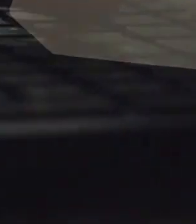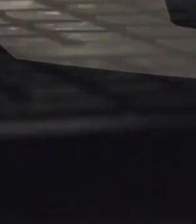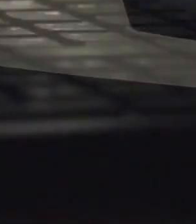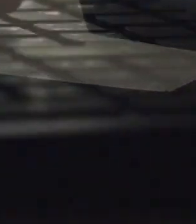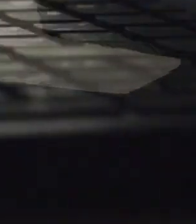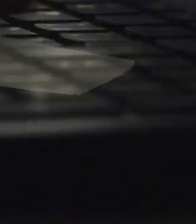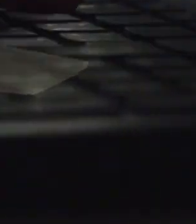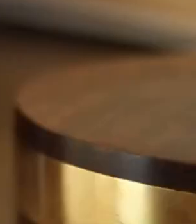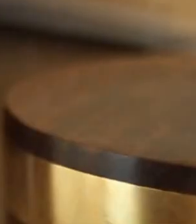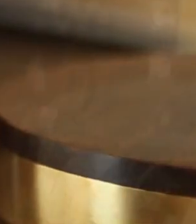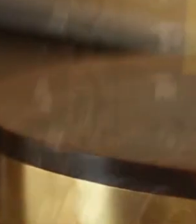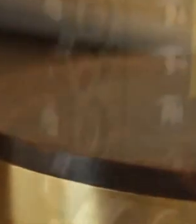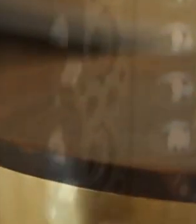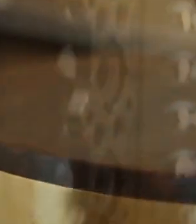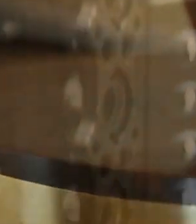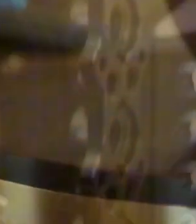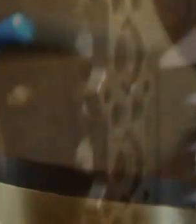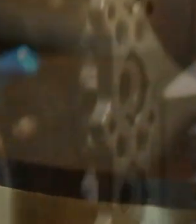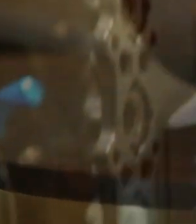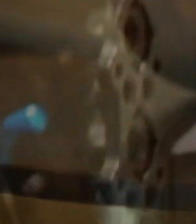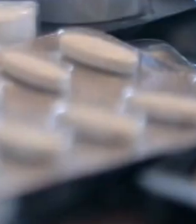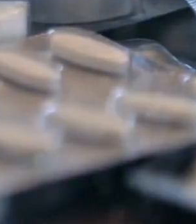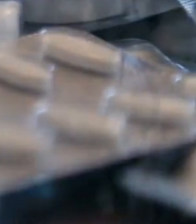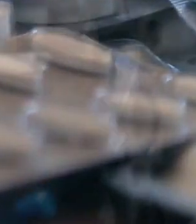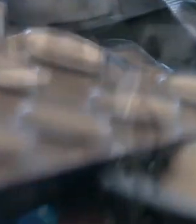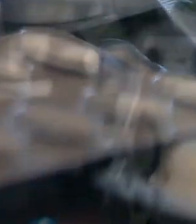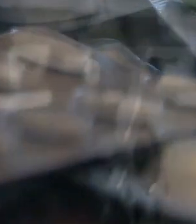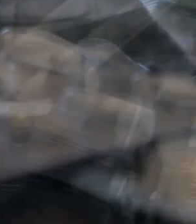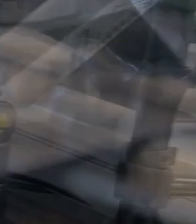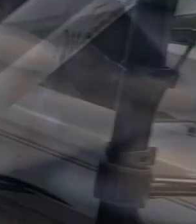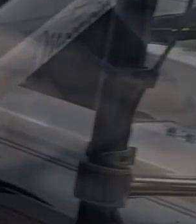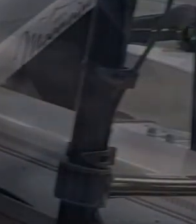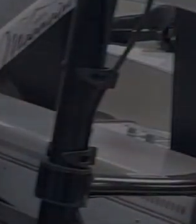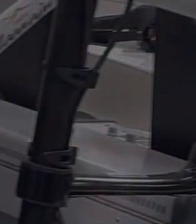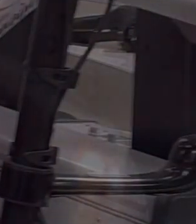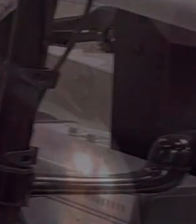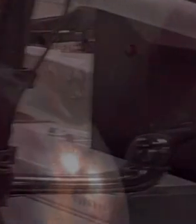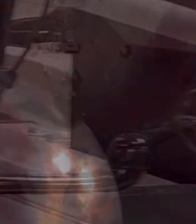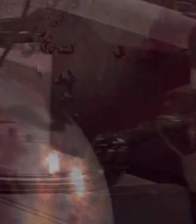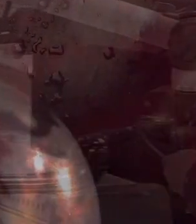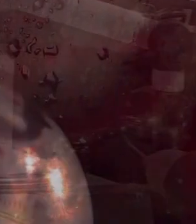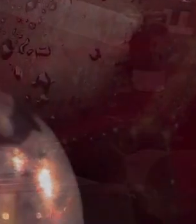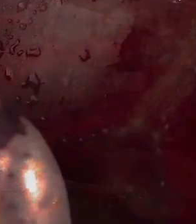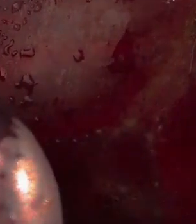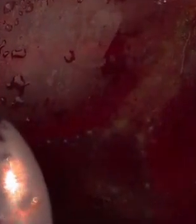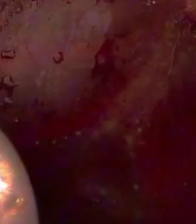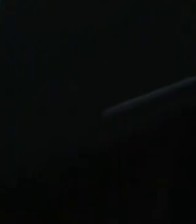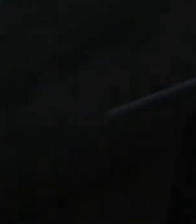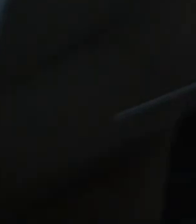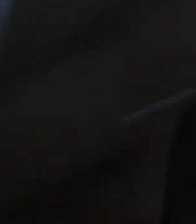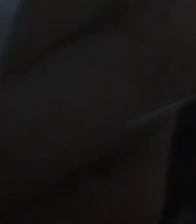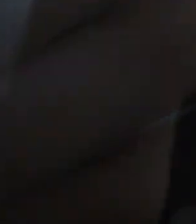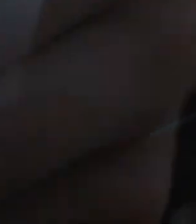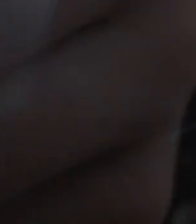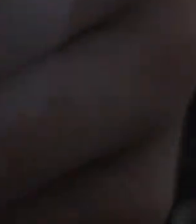Está entrando no ar. Você precisa saber. Muitas dicas para o seu dia a dia.